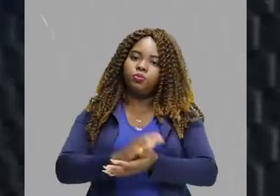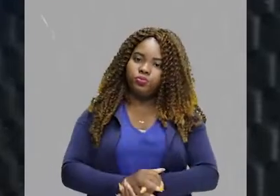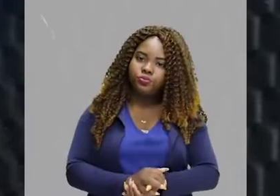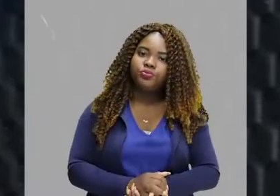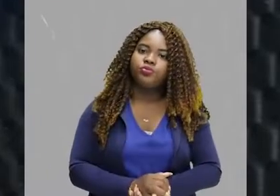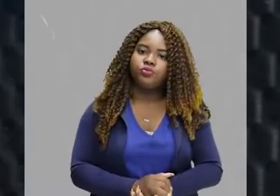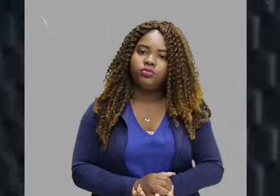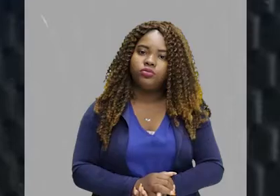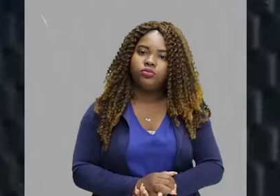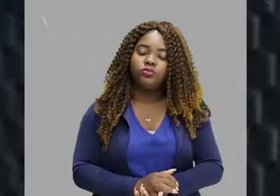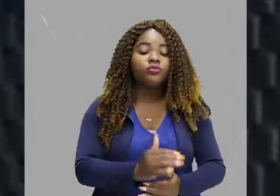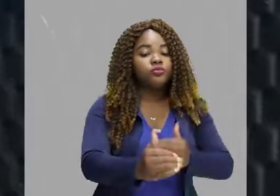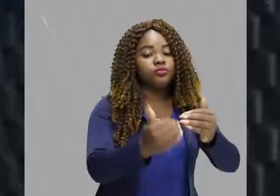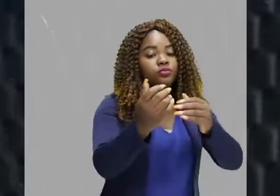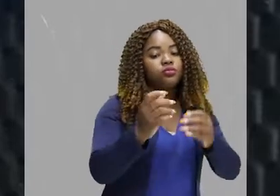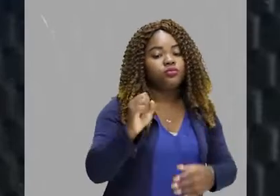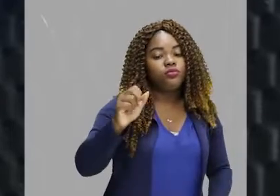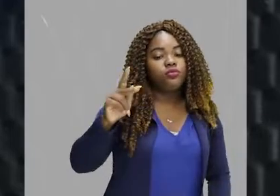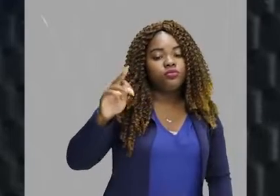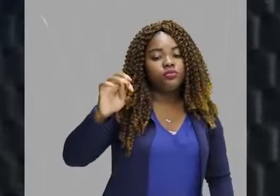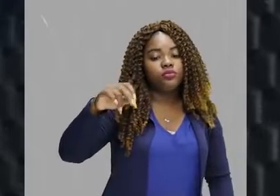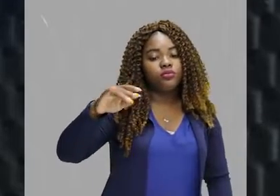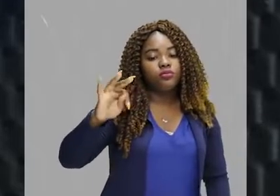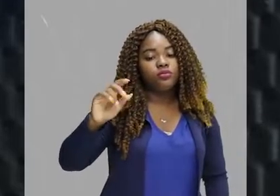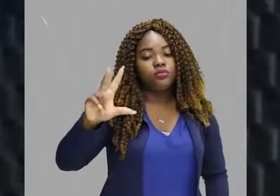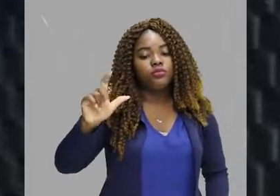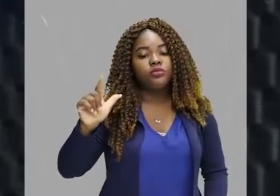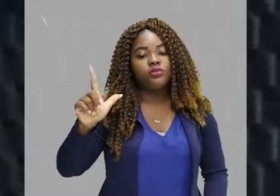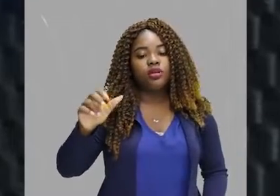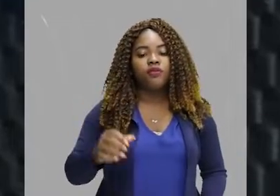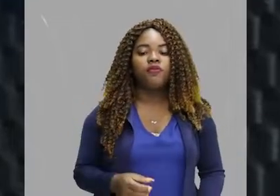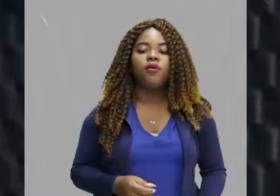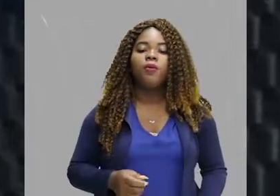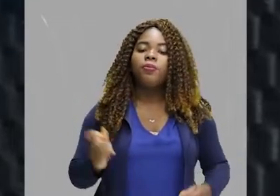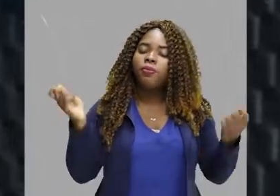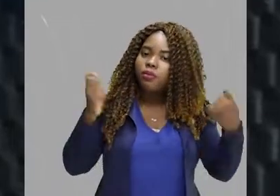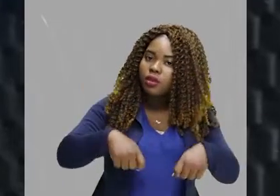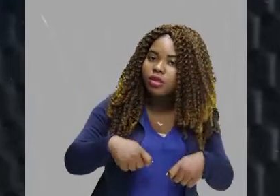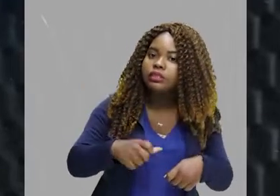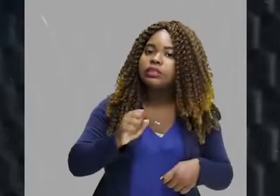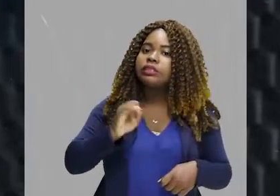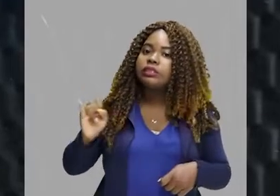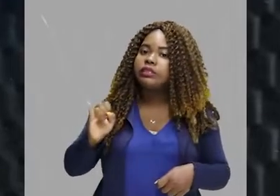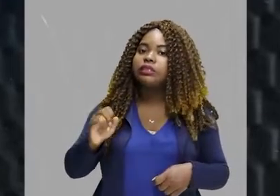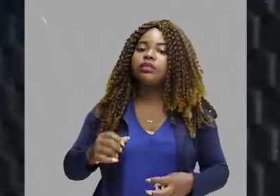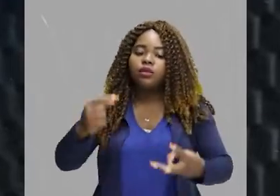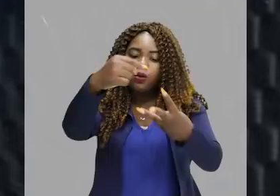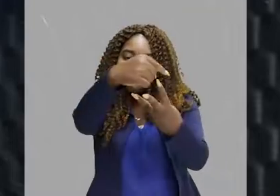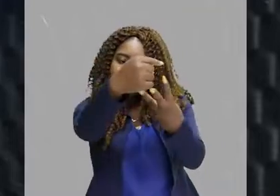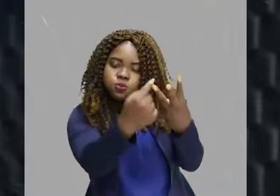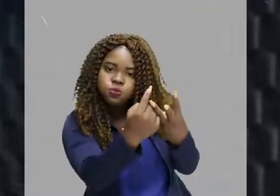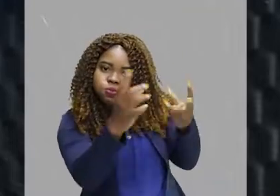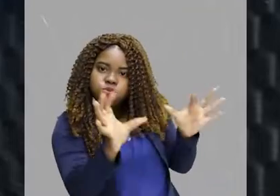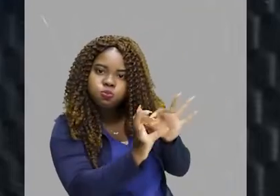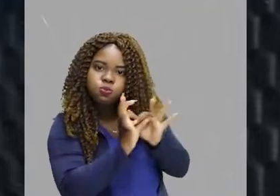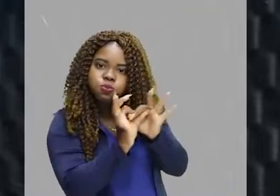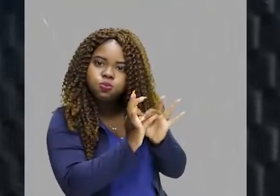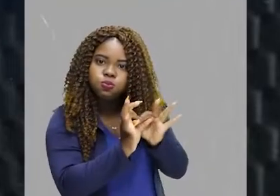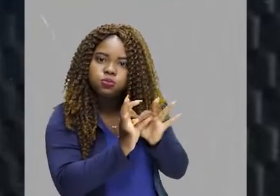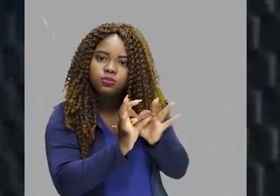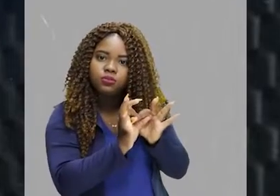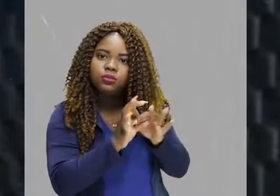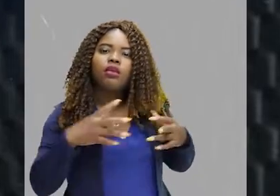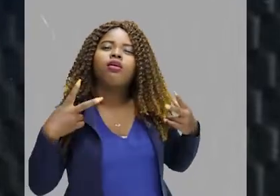e do desenvolvimento sustentável só faz sentido se eu estiver falando das três coisas ao mesmo